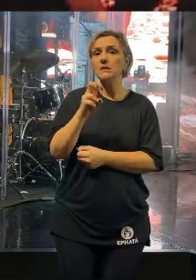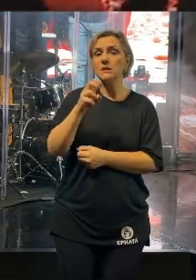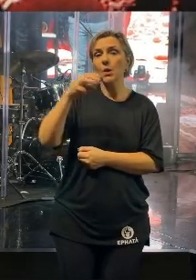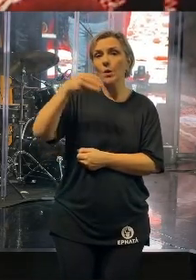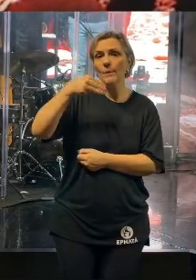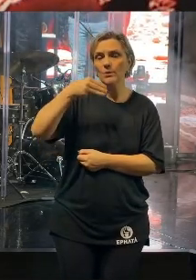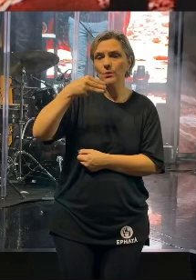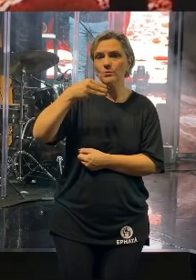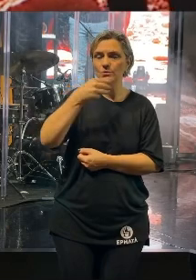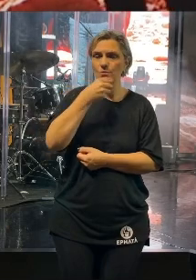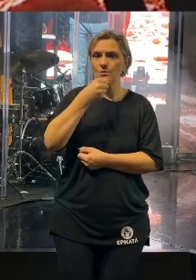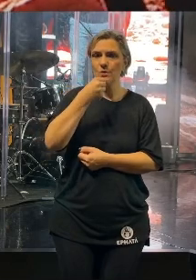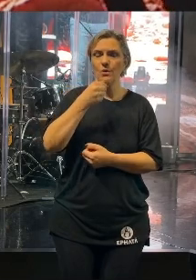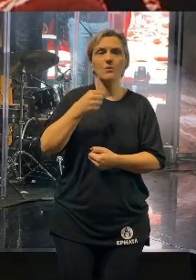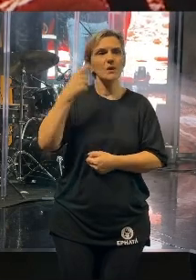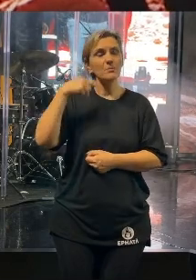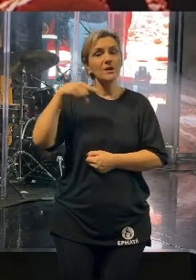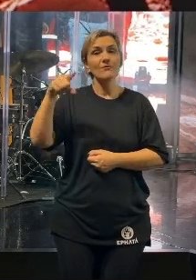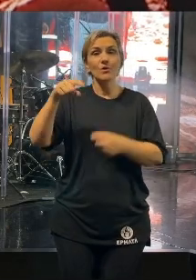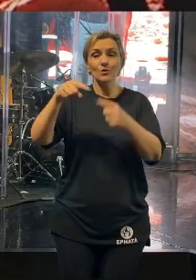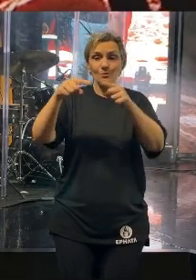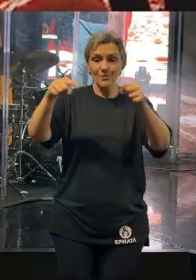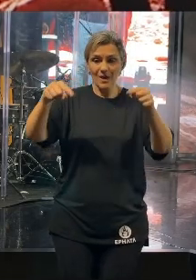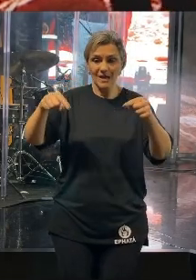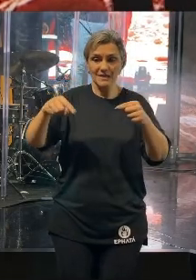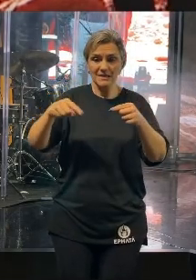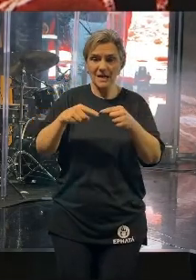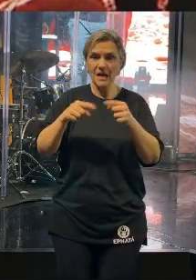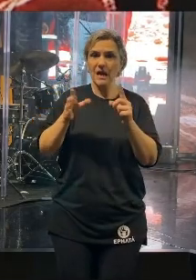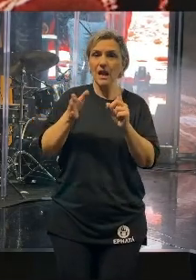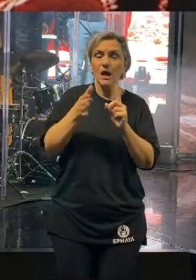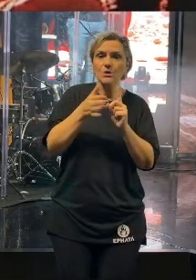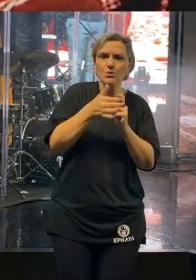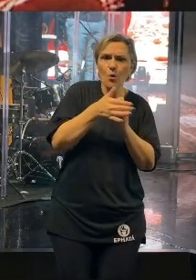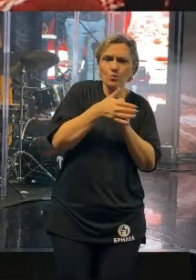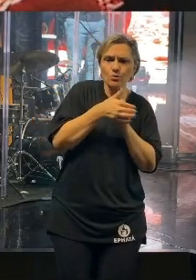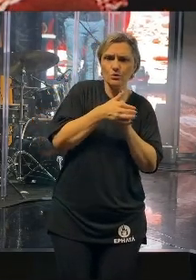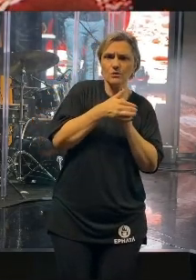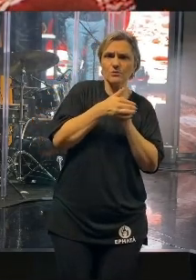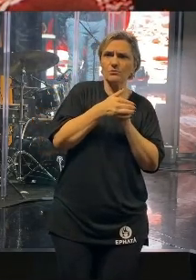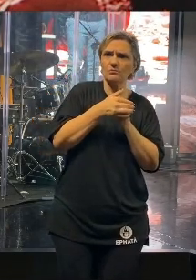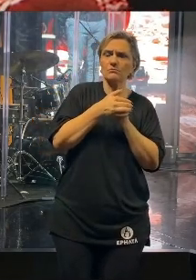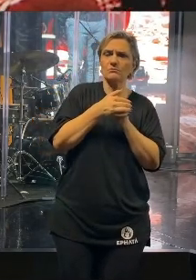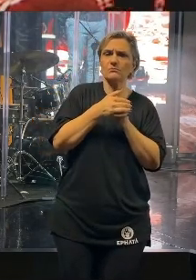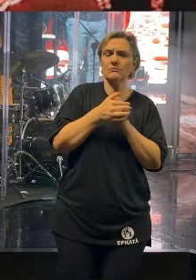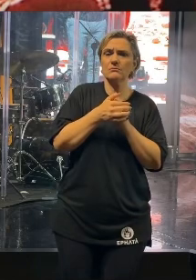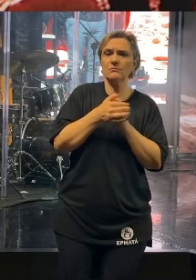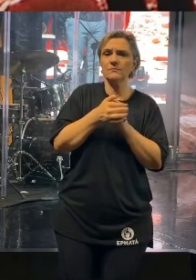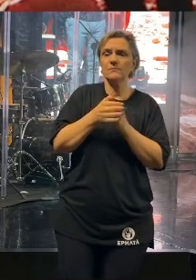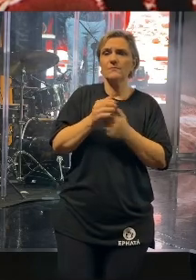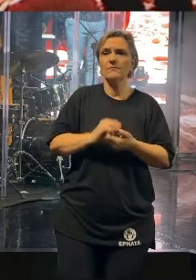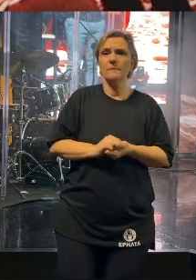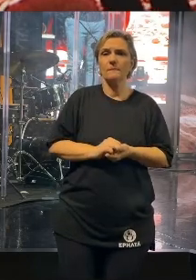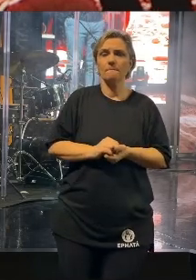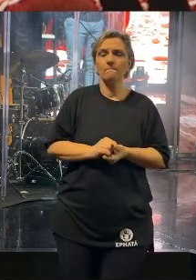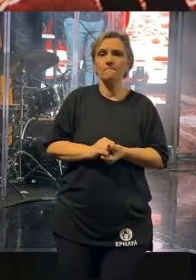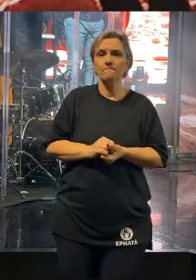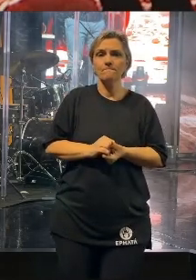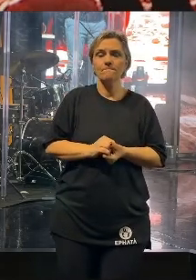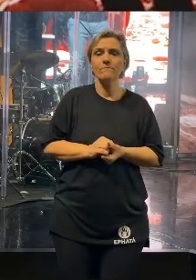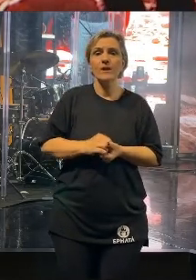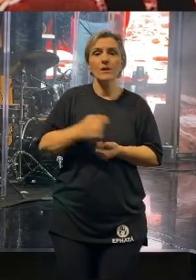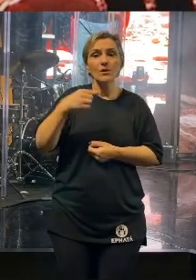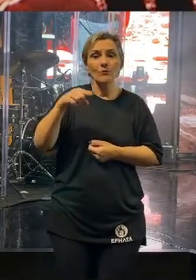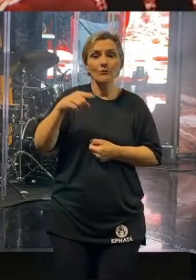minutos. Ele me levou para uma sala escondida. Eu falei, meu Deus, ué, tudo isso?